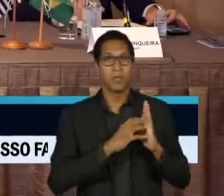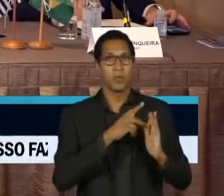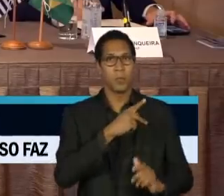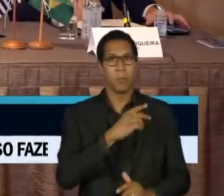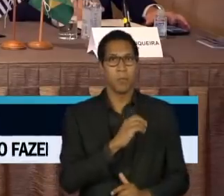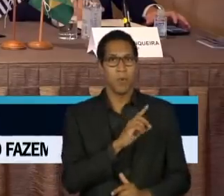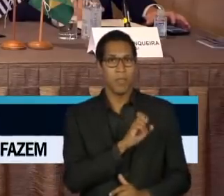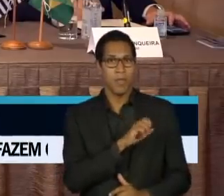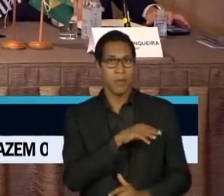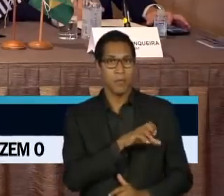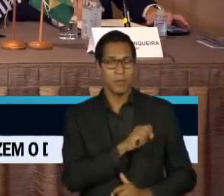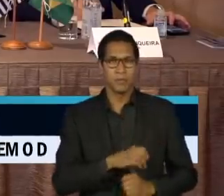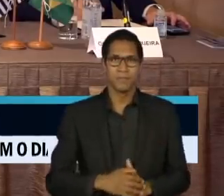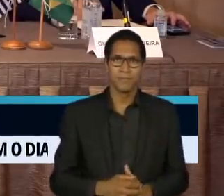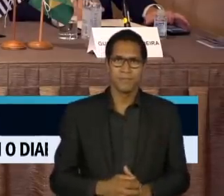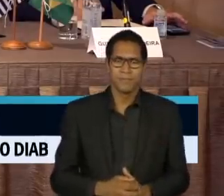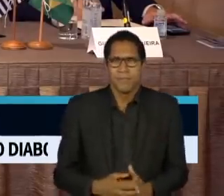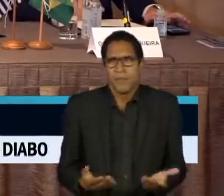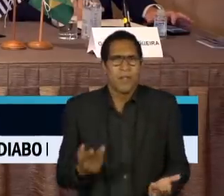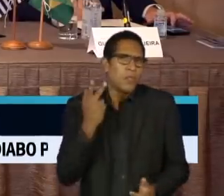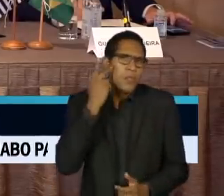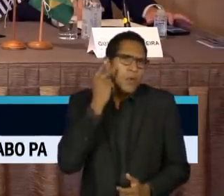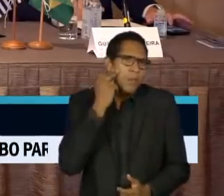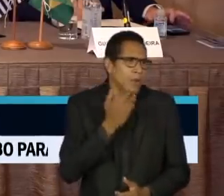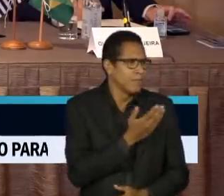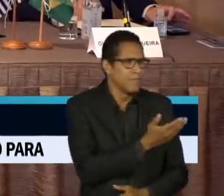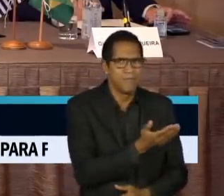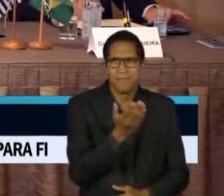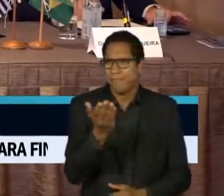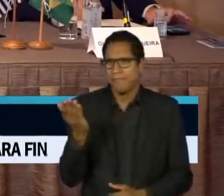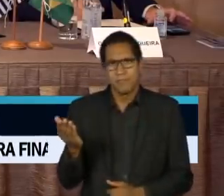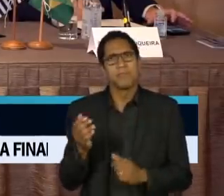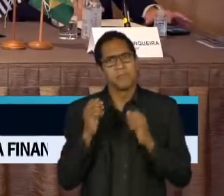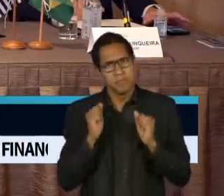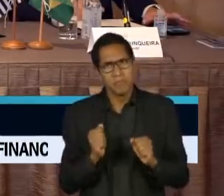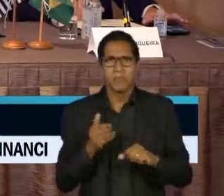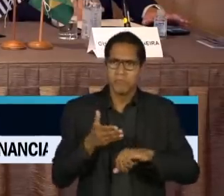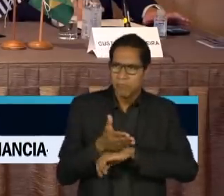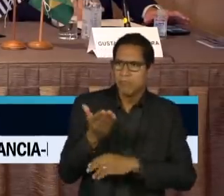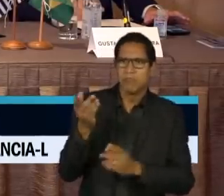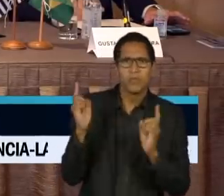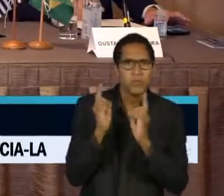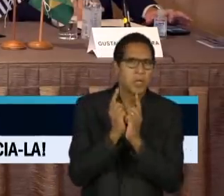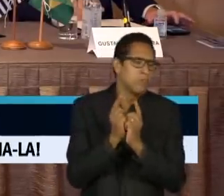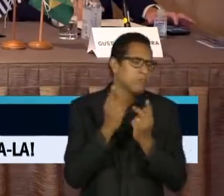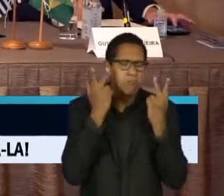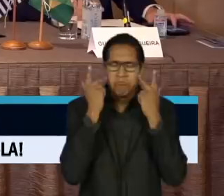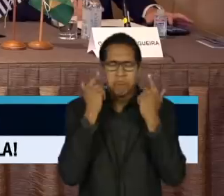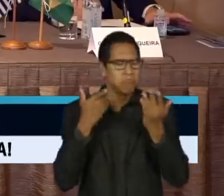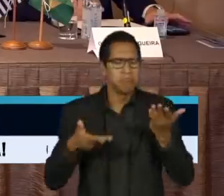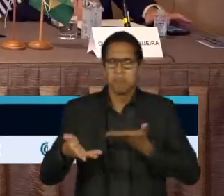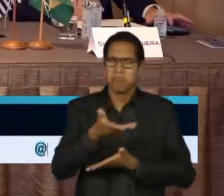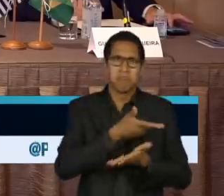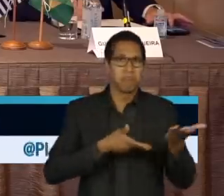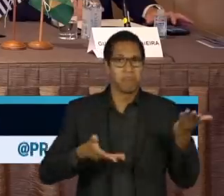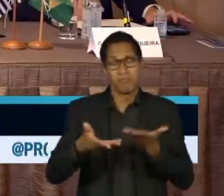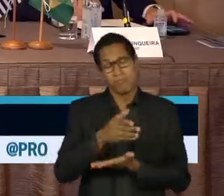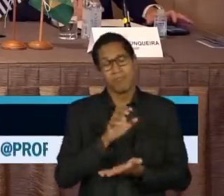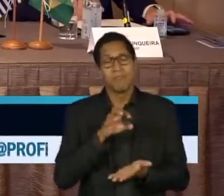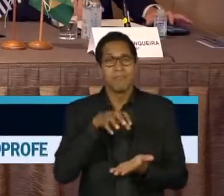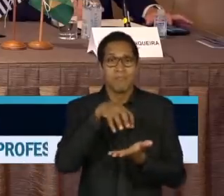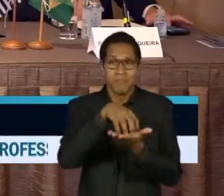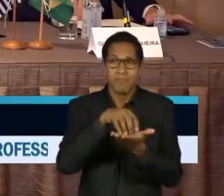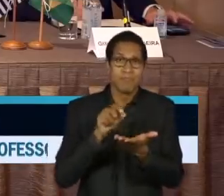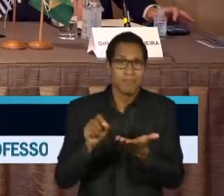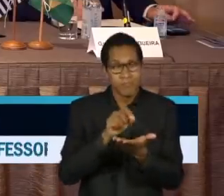muita naturalidade. Todos nós frequentaremos o campo do Centro Democrático Liberal, que é este centro que fará a defesa